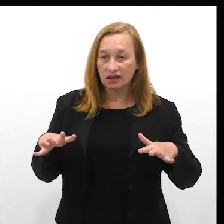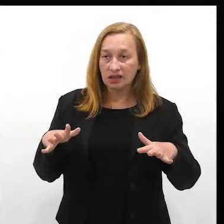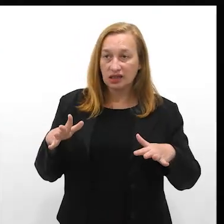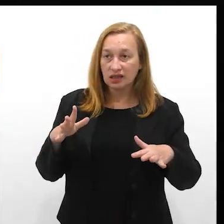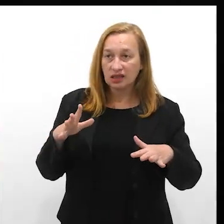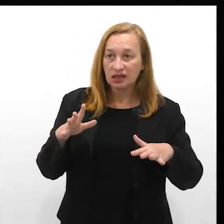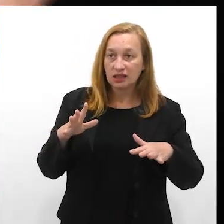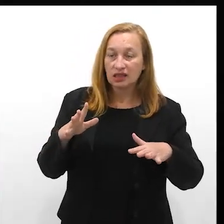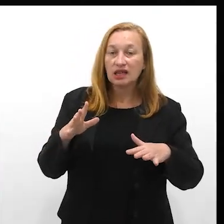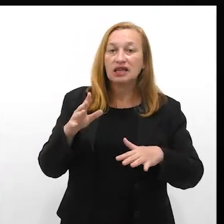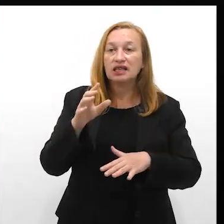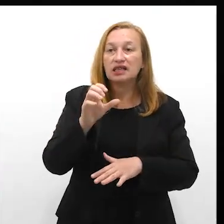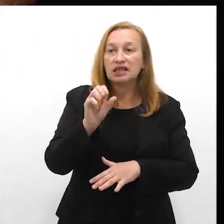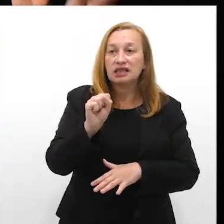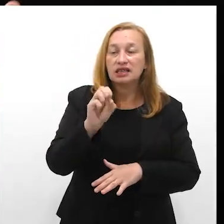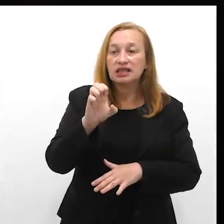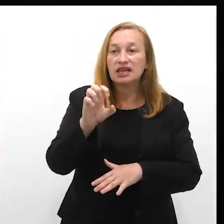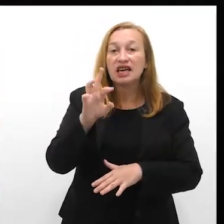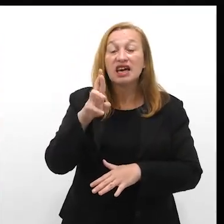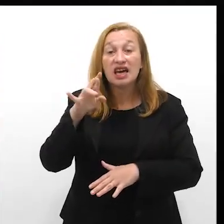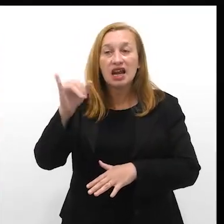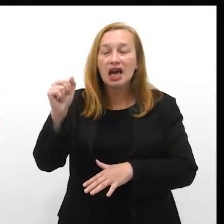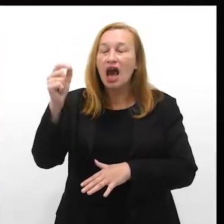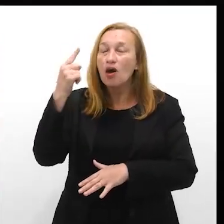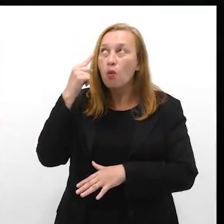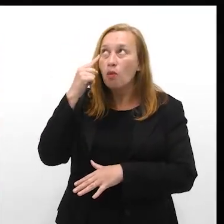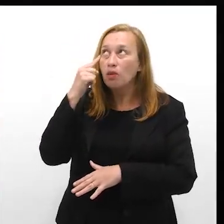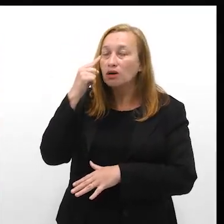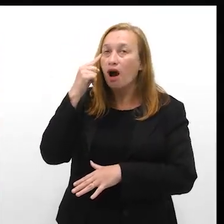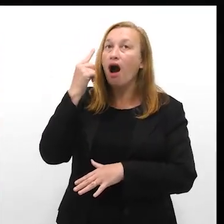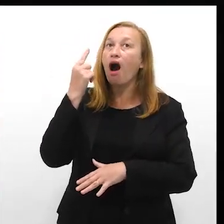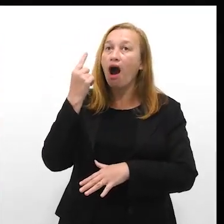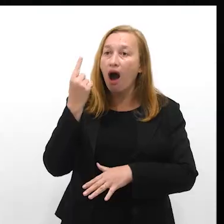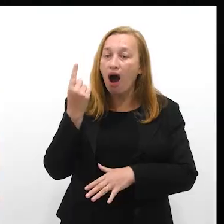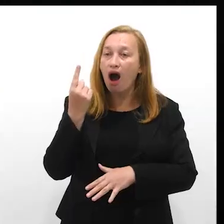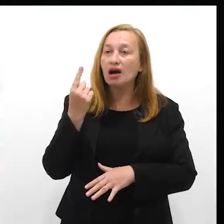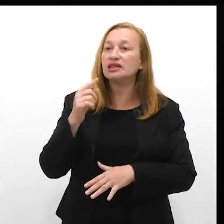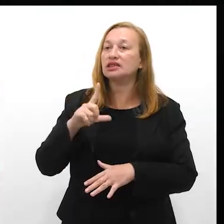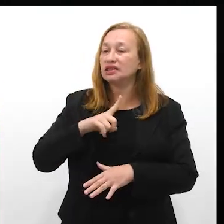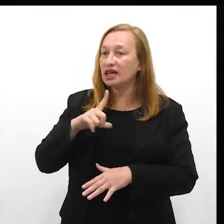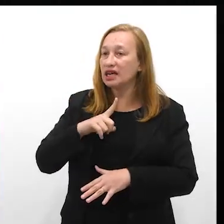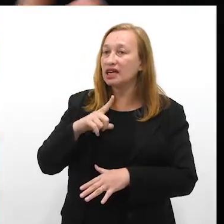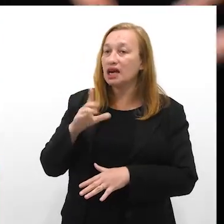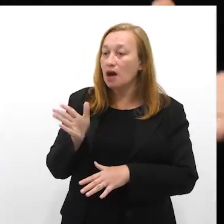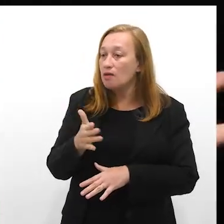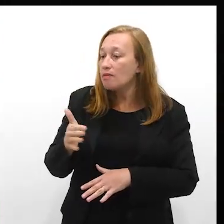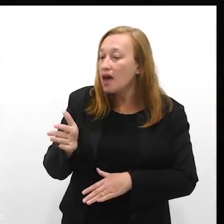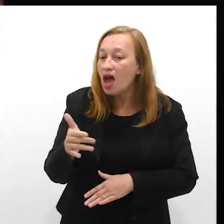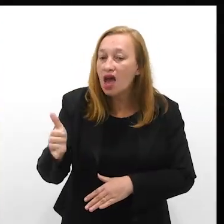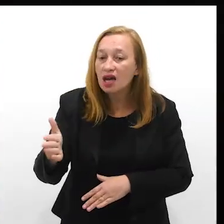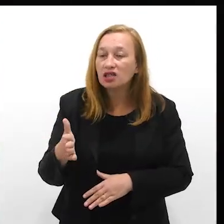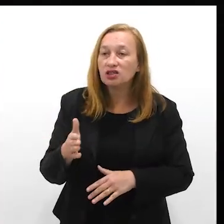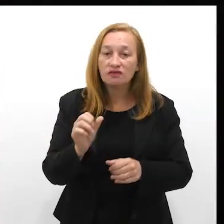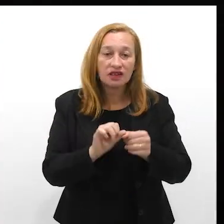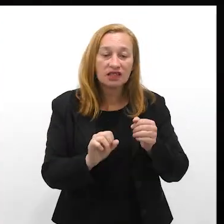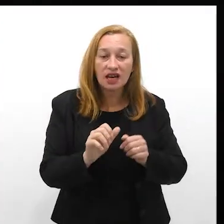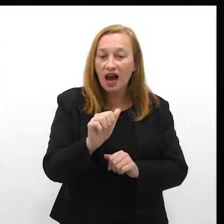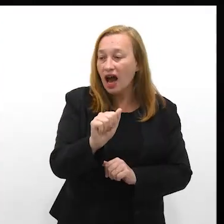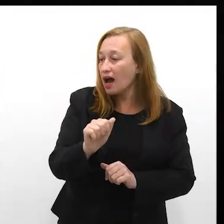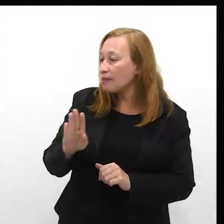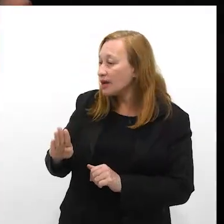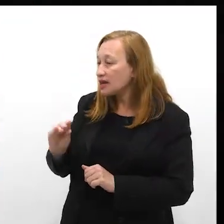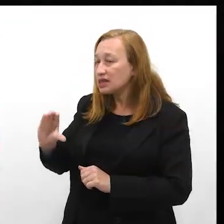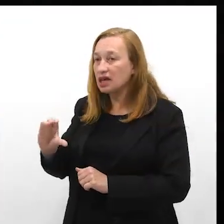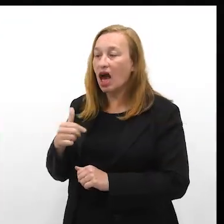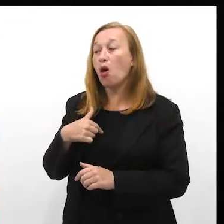encantadas, isso, aquilo, aquilo já vai entrando na minha mente. E ele falou, a gente tem aqui a sereia, aqui é peixe e tal, que tal a gente